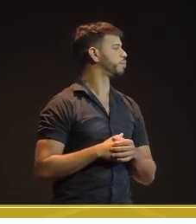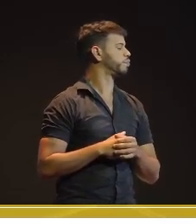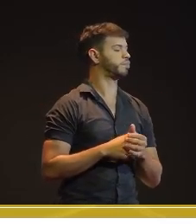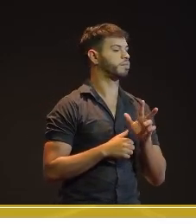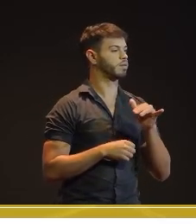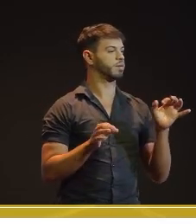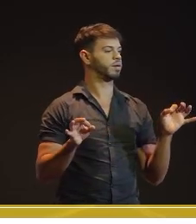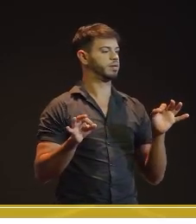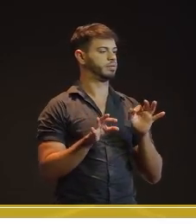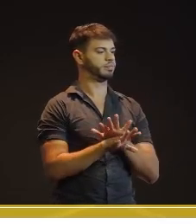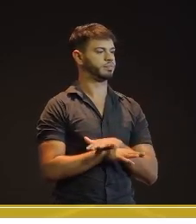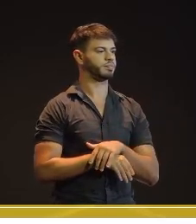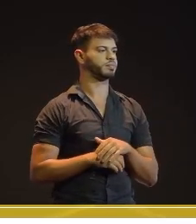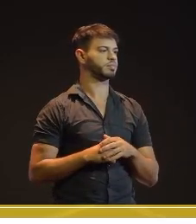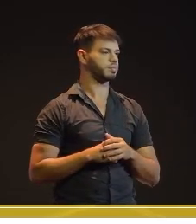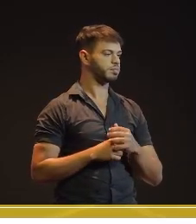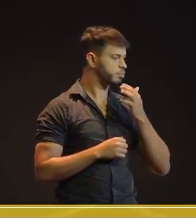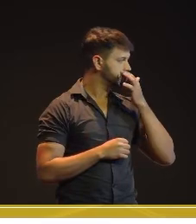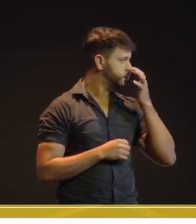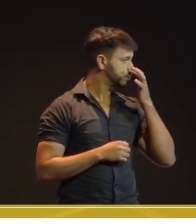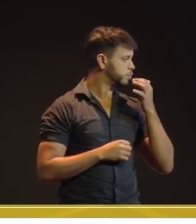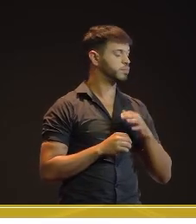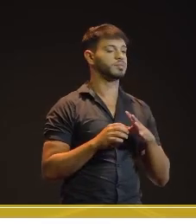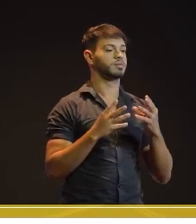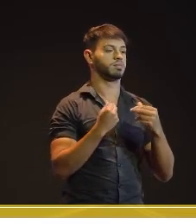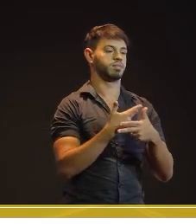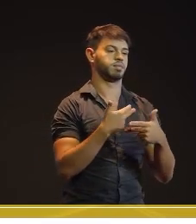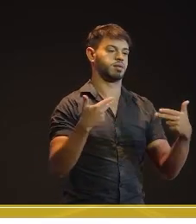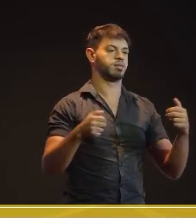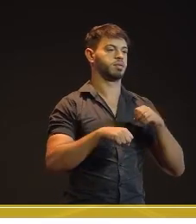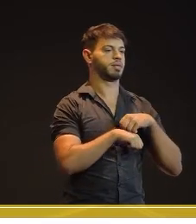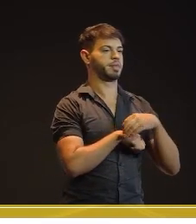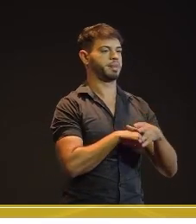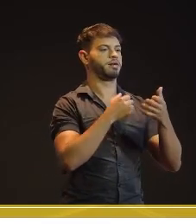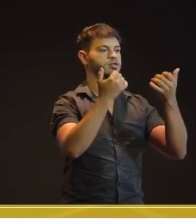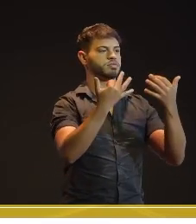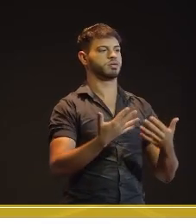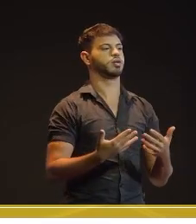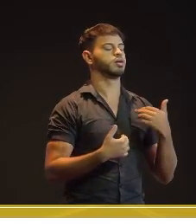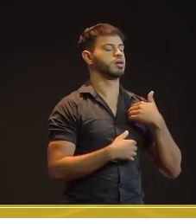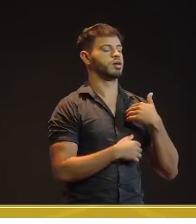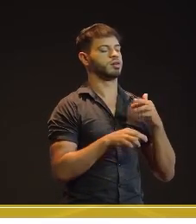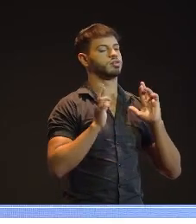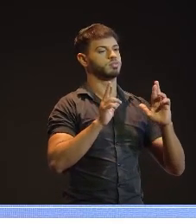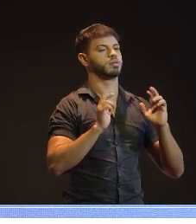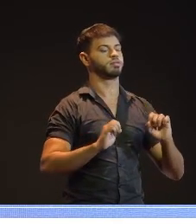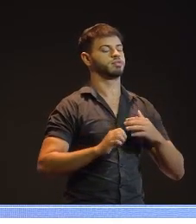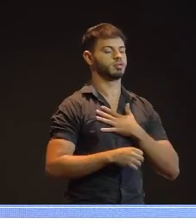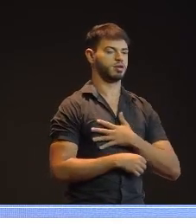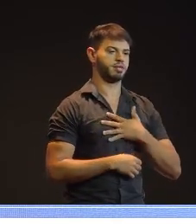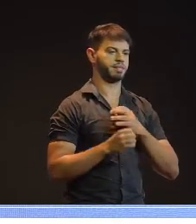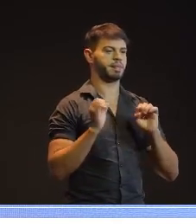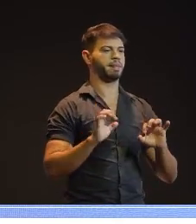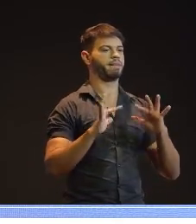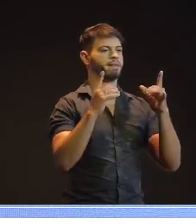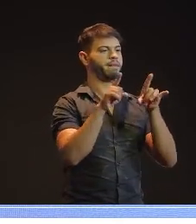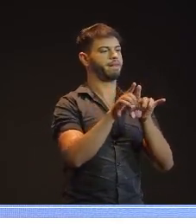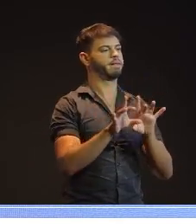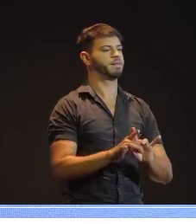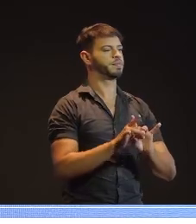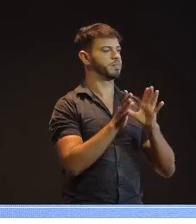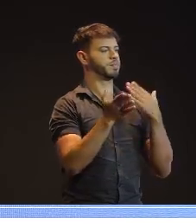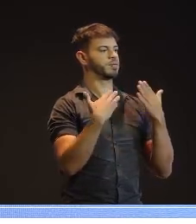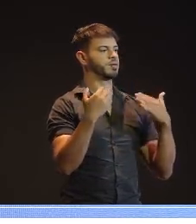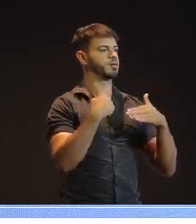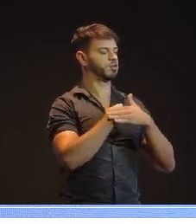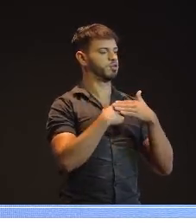o tempo bugou. Eu ainda tinha muita coisa para falar com vocês, mas espero que vocês se divirtam no evento. Eu estou à disposição para conversar